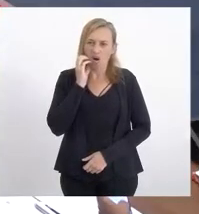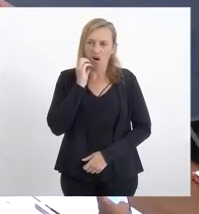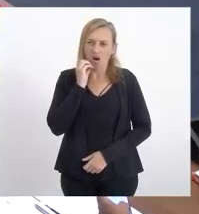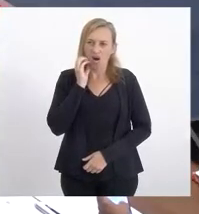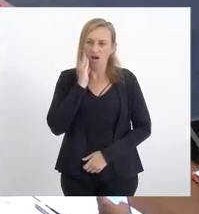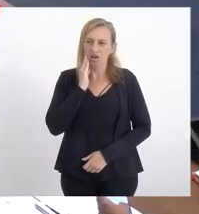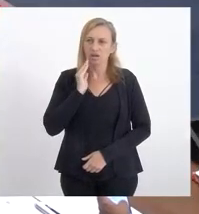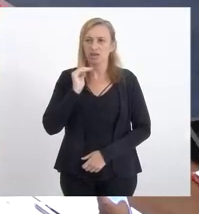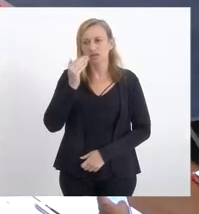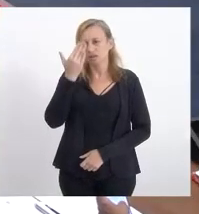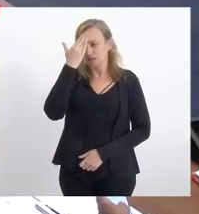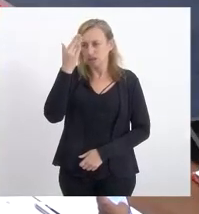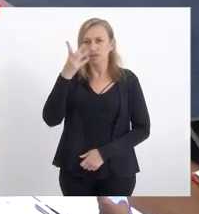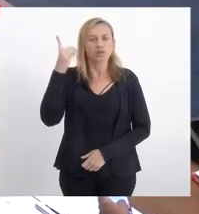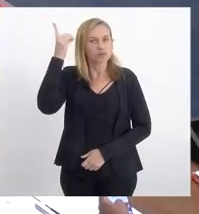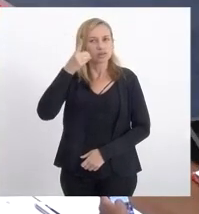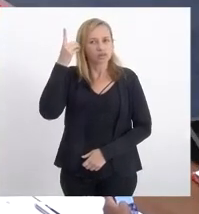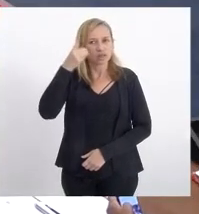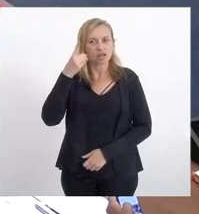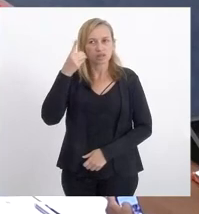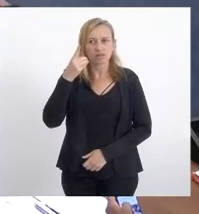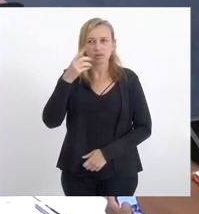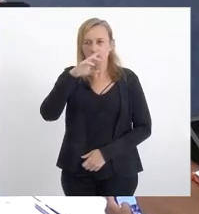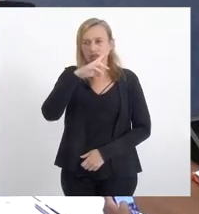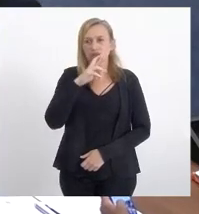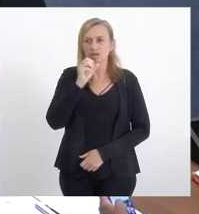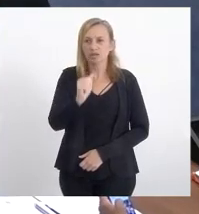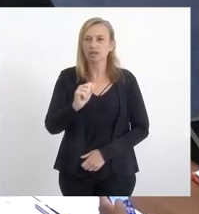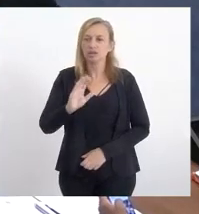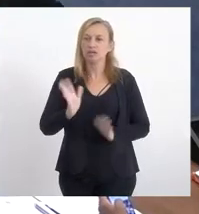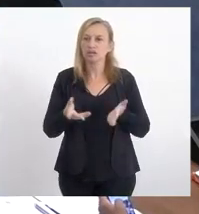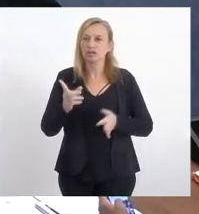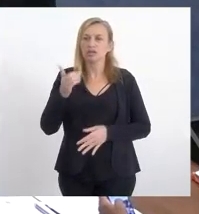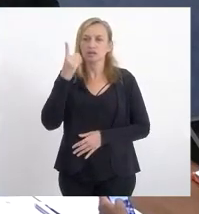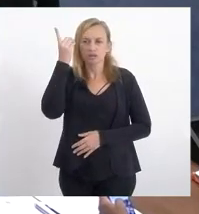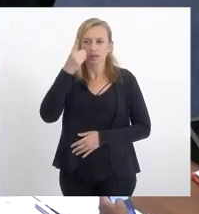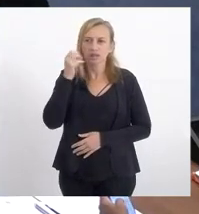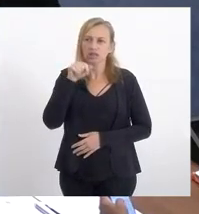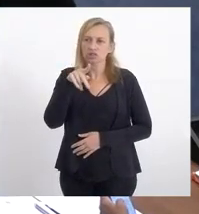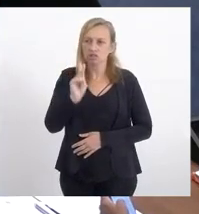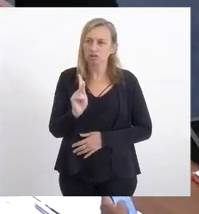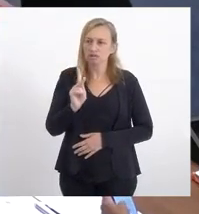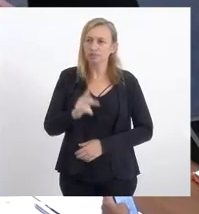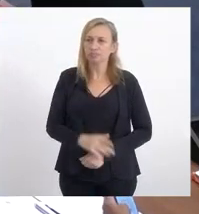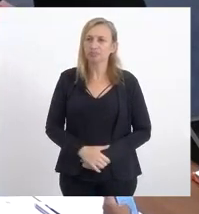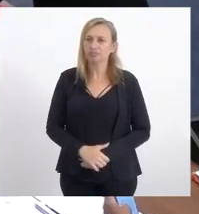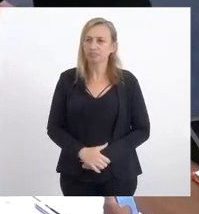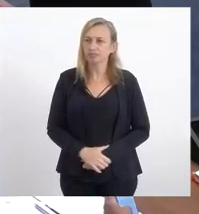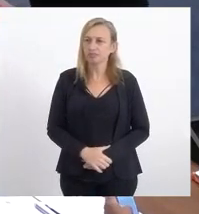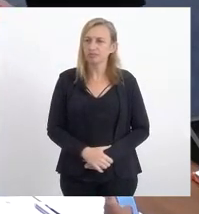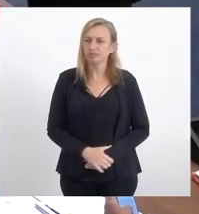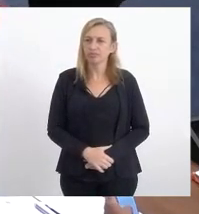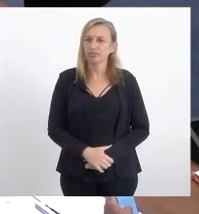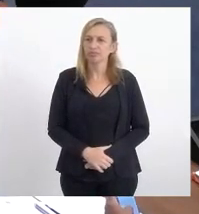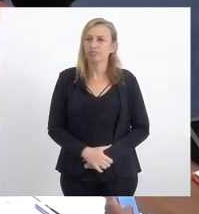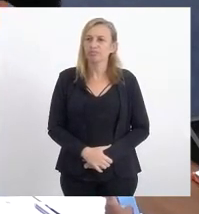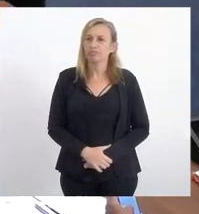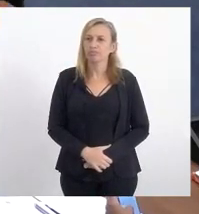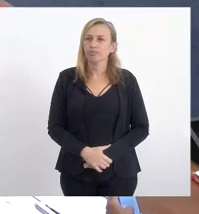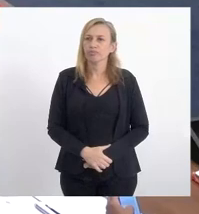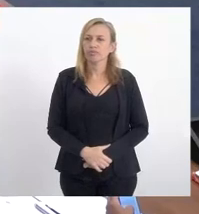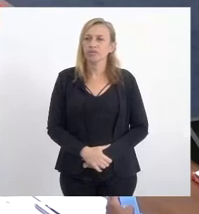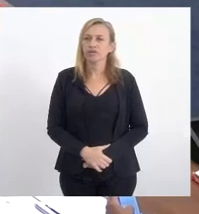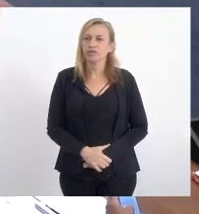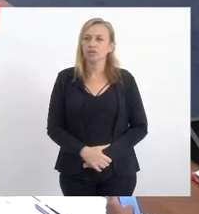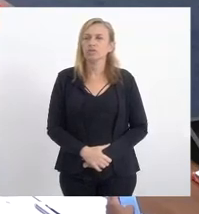e obrigado Deputado Rodrigo Marinho Deputado argentino placa as festas prego foi